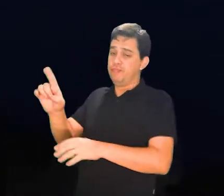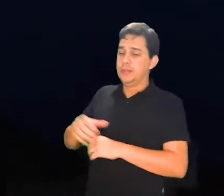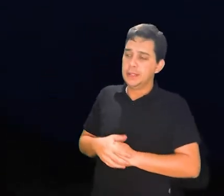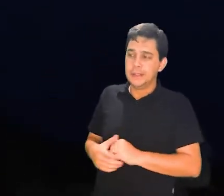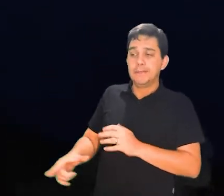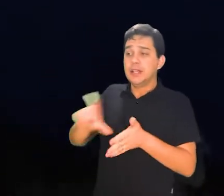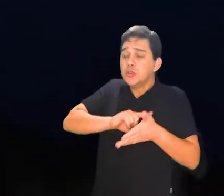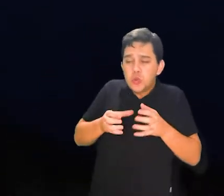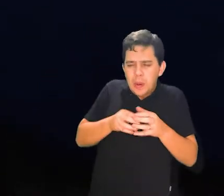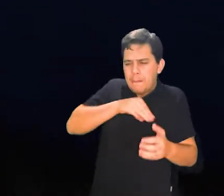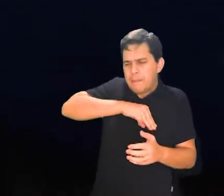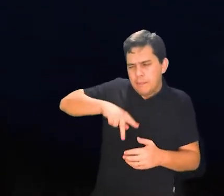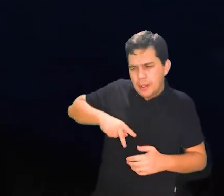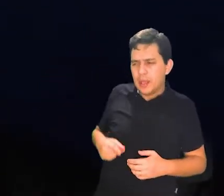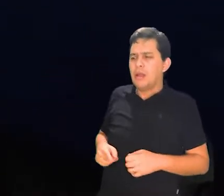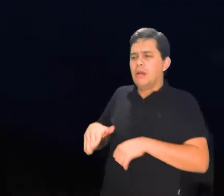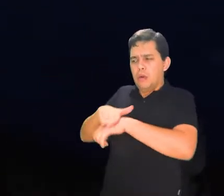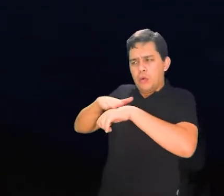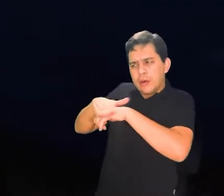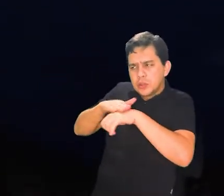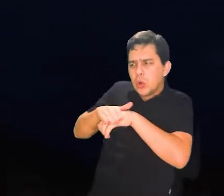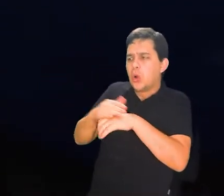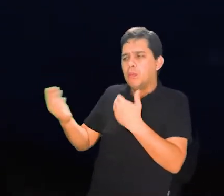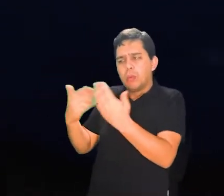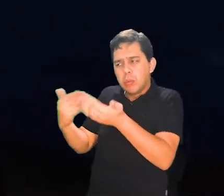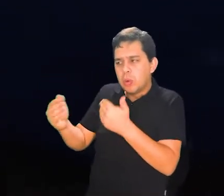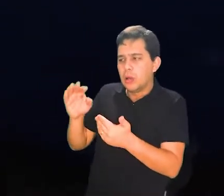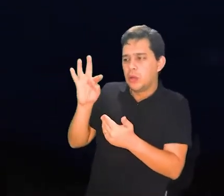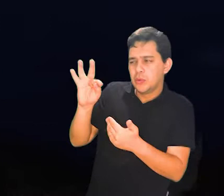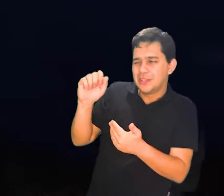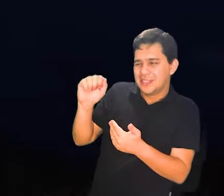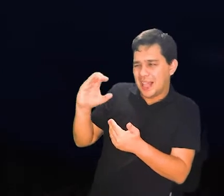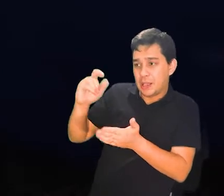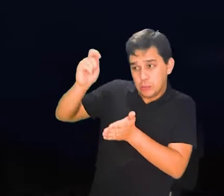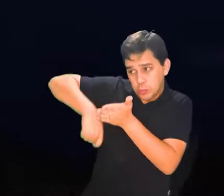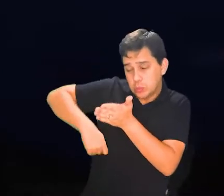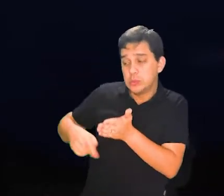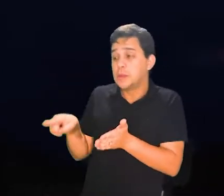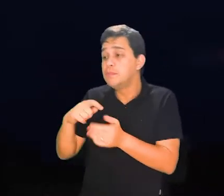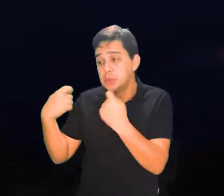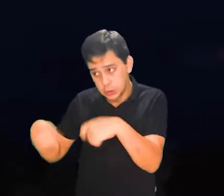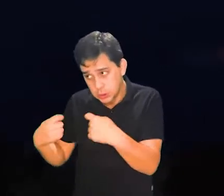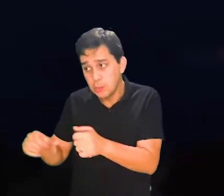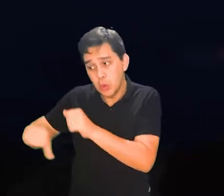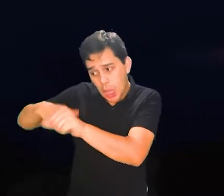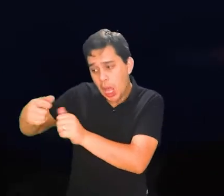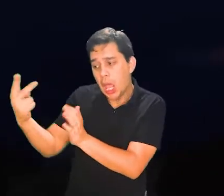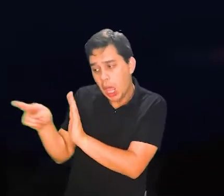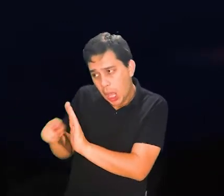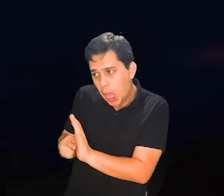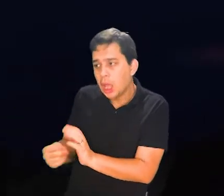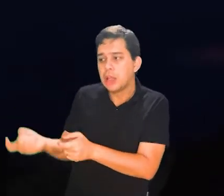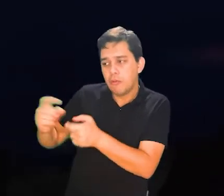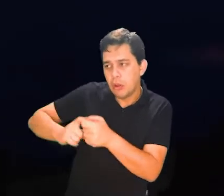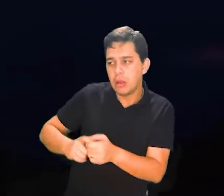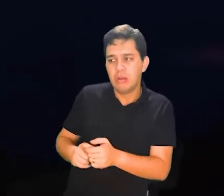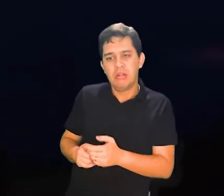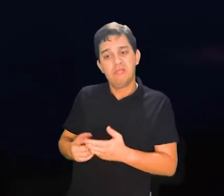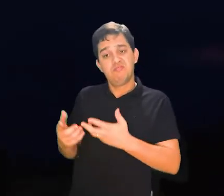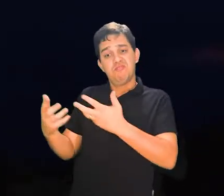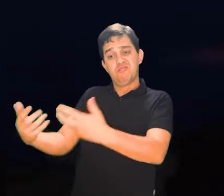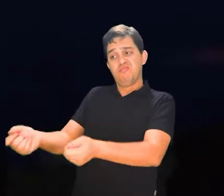Justiça, então, sentenciou no sentido de que 20% é possível de se reter como taxa